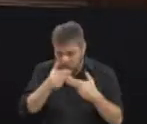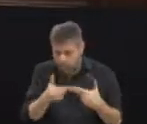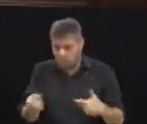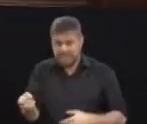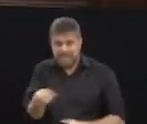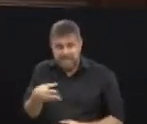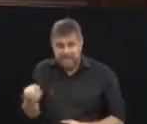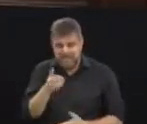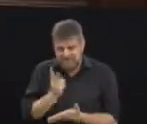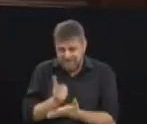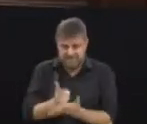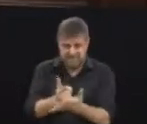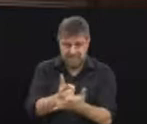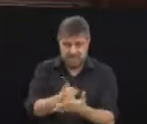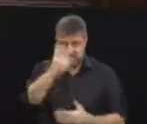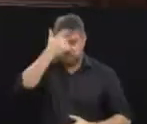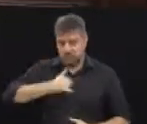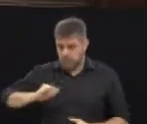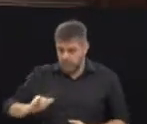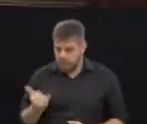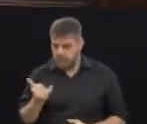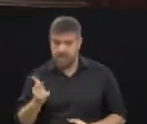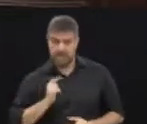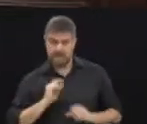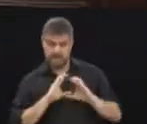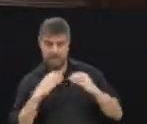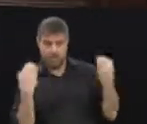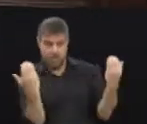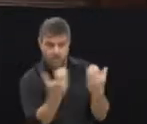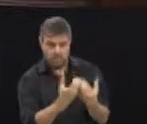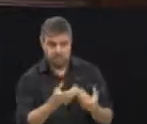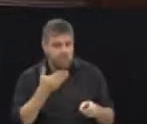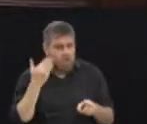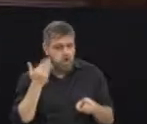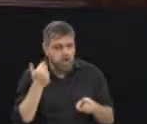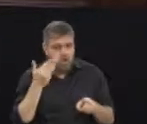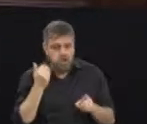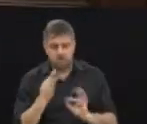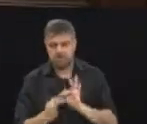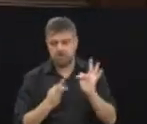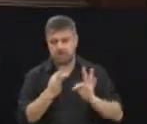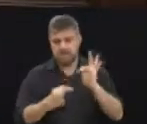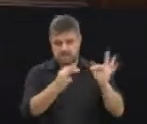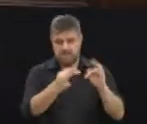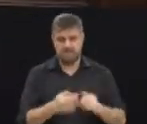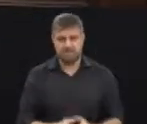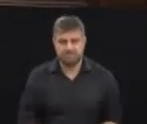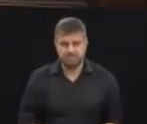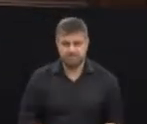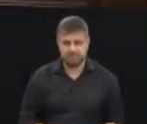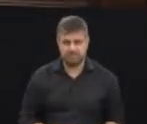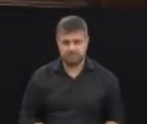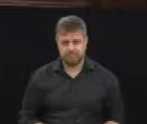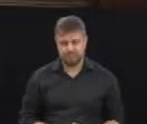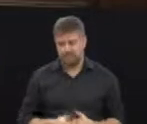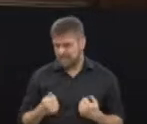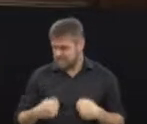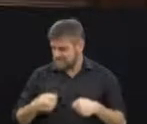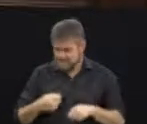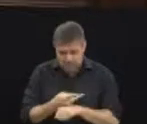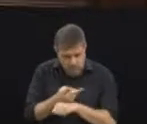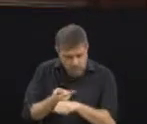atualização nas oportunidades onde existem os grandes avanços no tratamento e nos procedimentos. Então, a gente